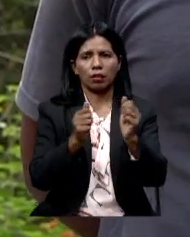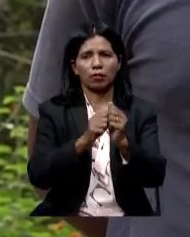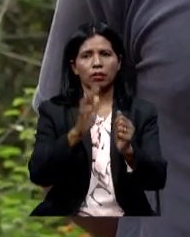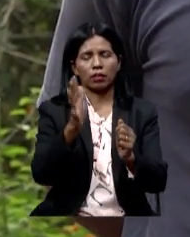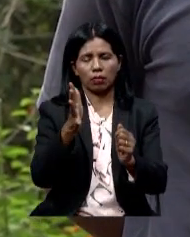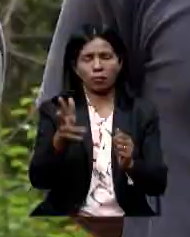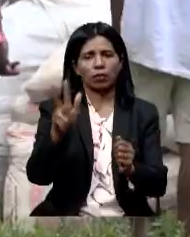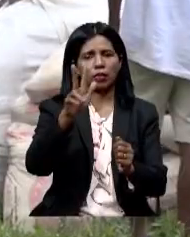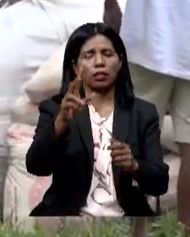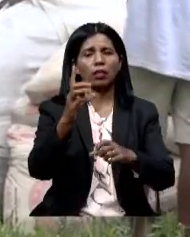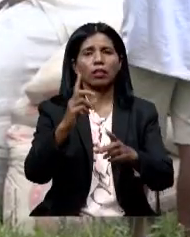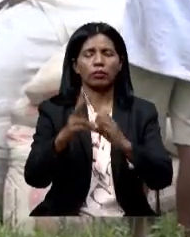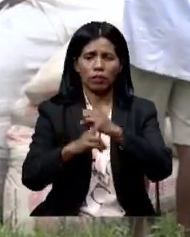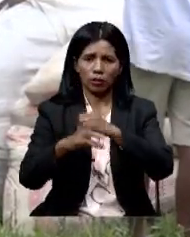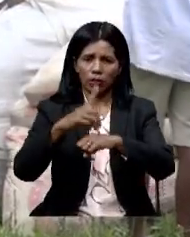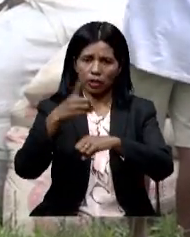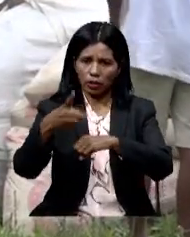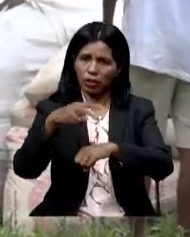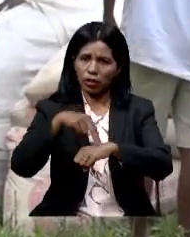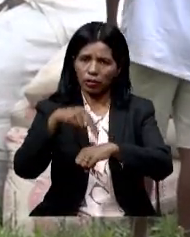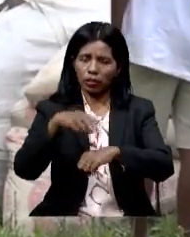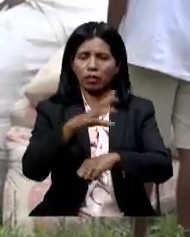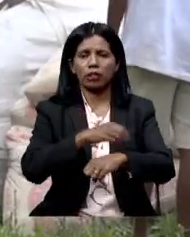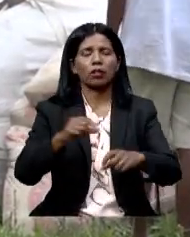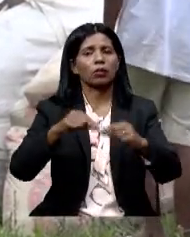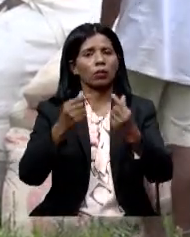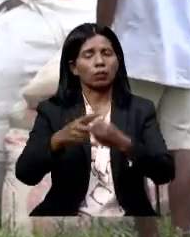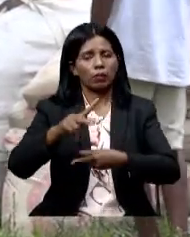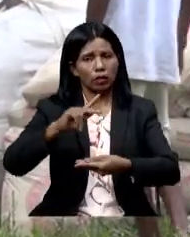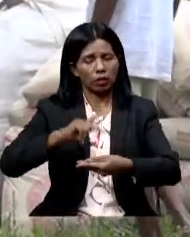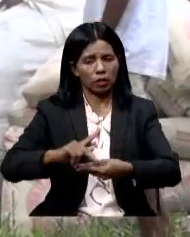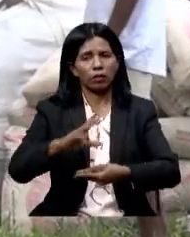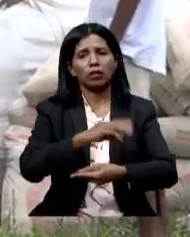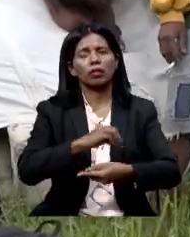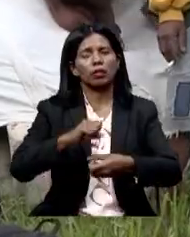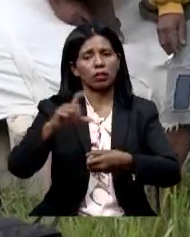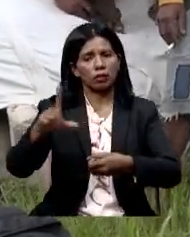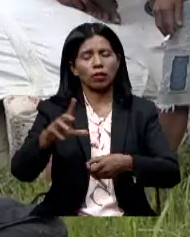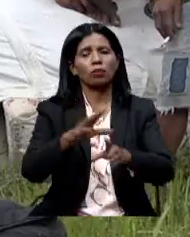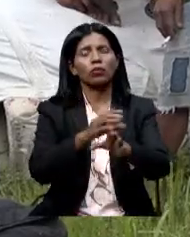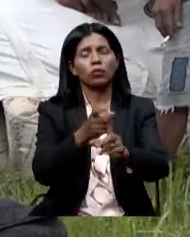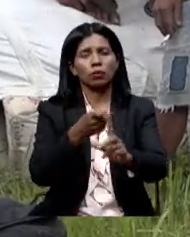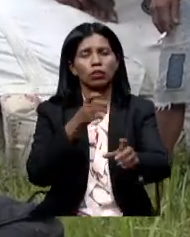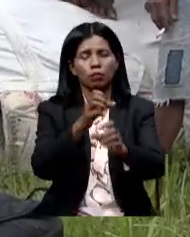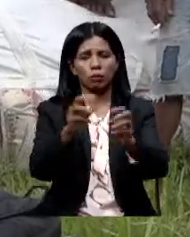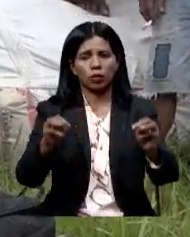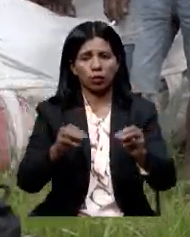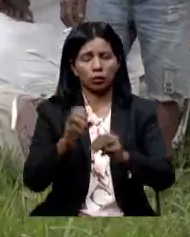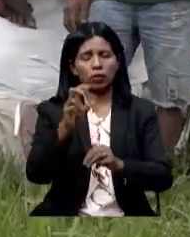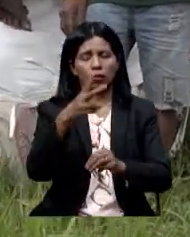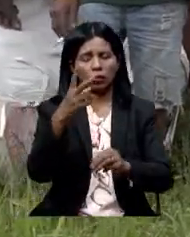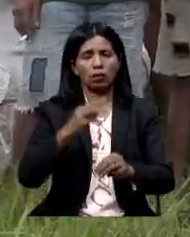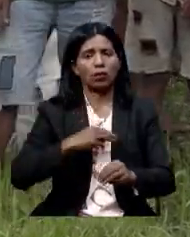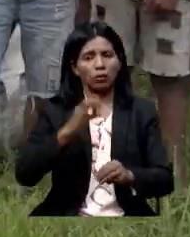vítima ba desastre naturais nen equipa conjunta proteção civil recolha husi municipio sa nulu resing ida makanesan